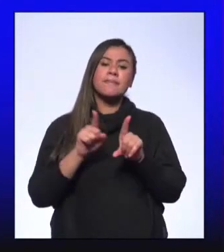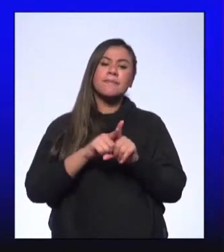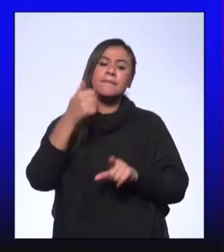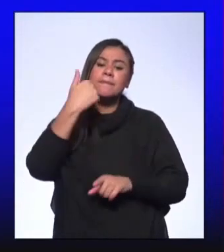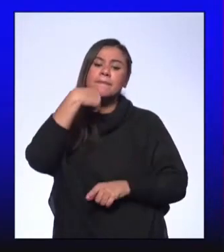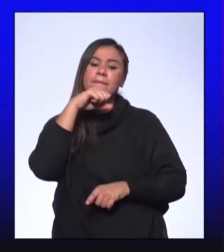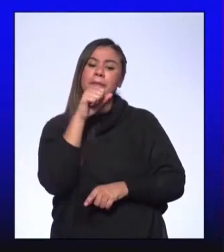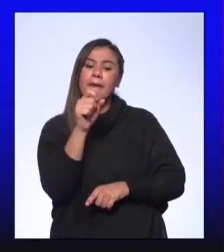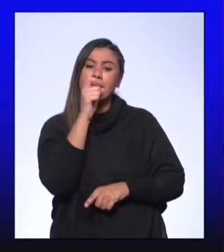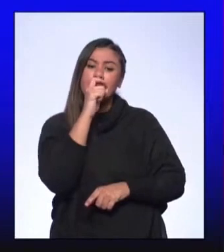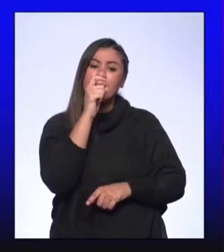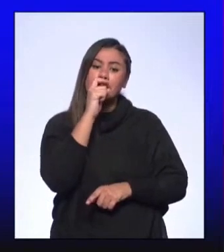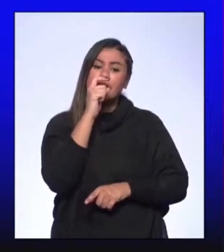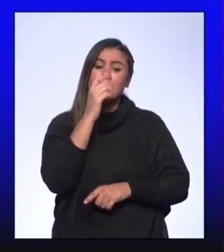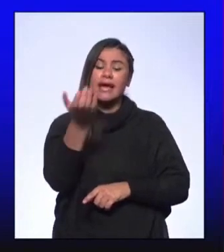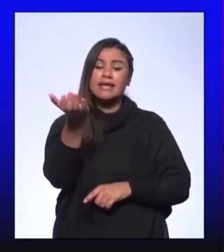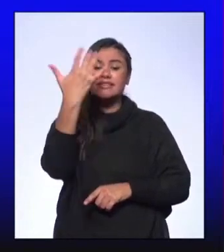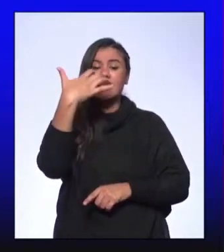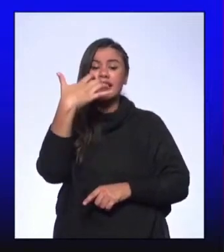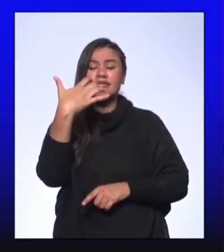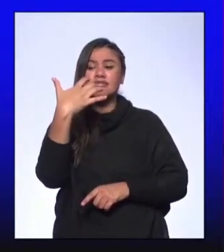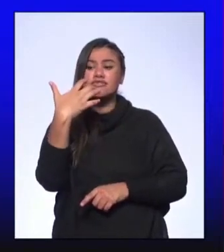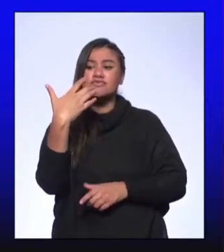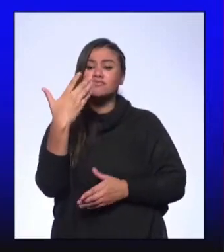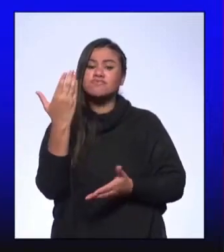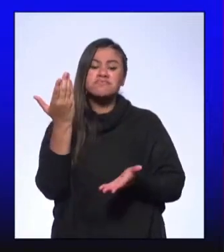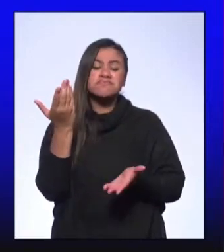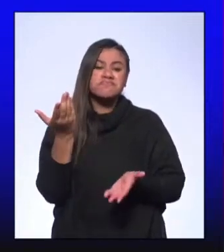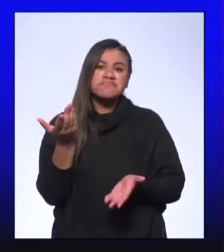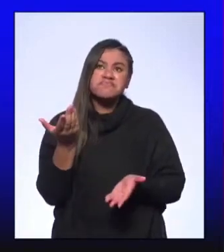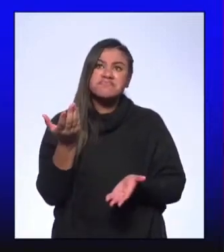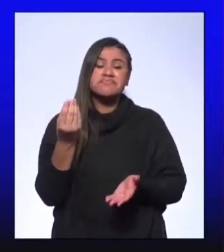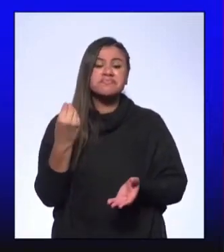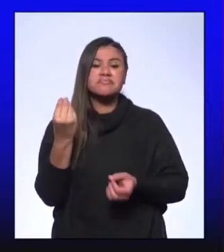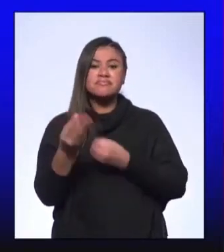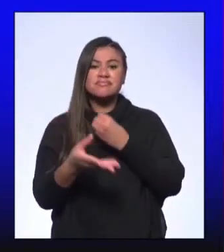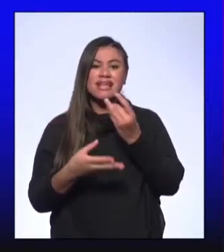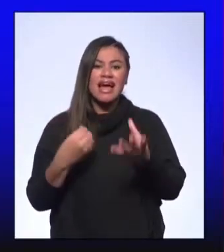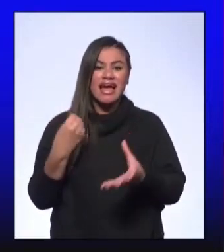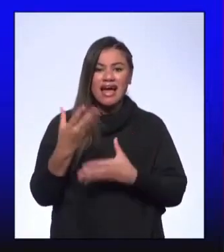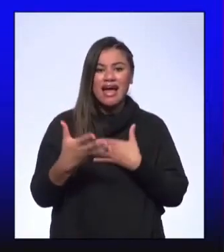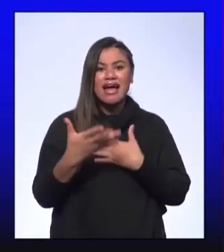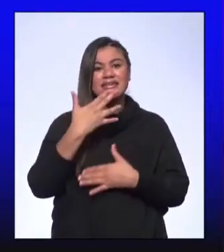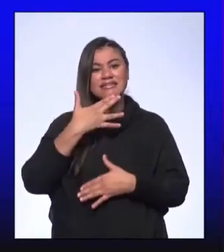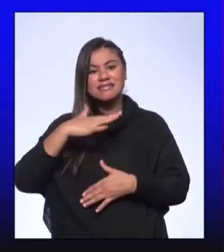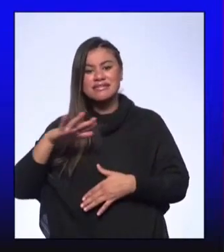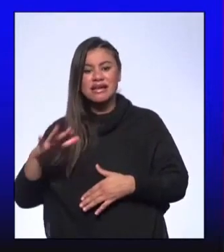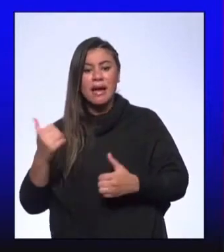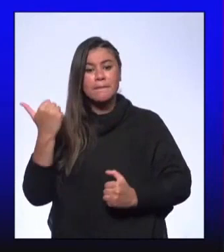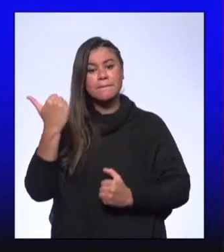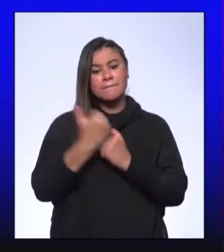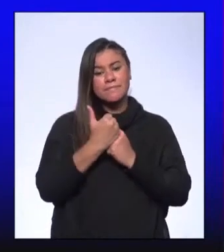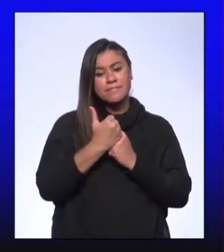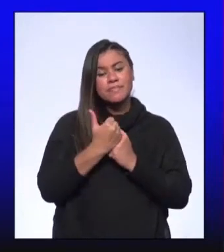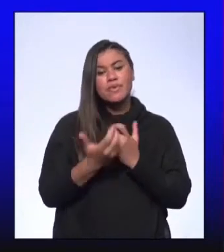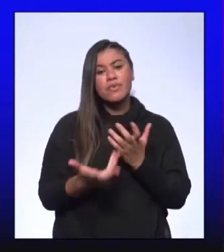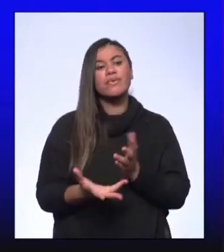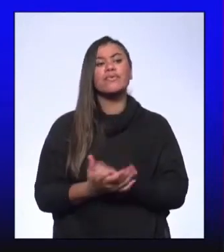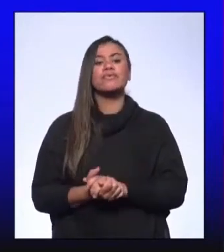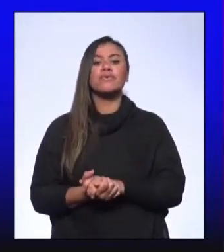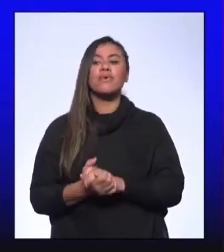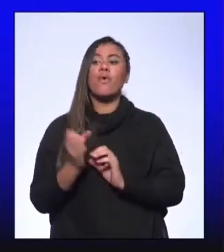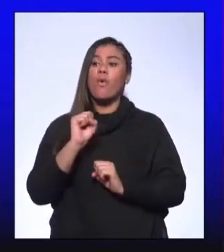na sua maioria, para prover as crianças, vamos dizer, do adequado suporte nesse momento do ensino